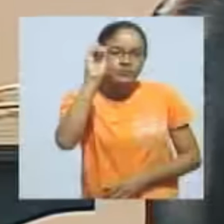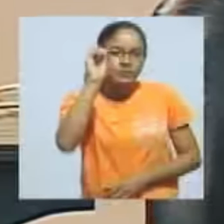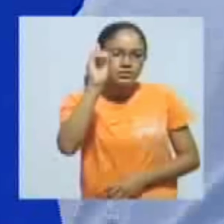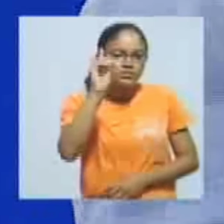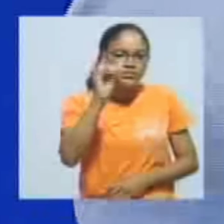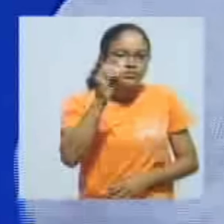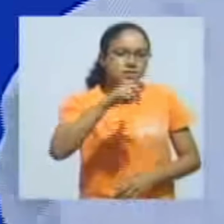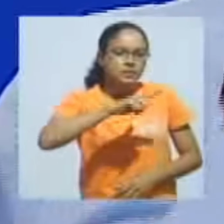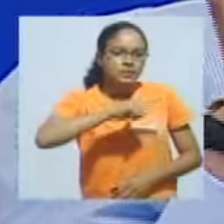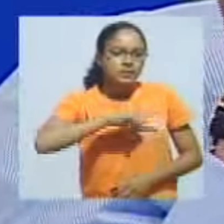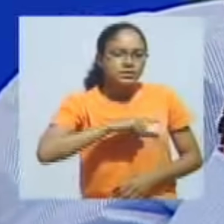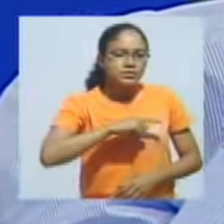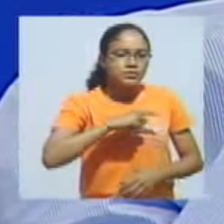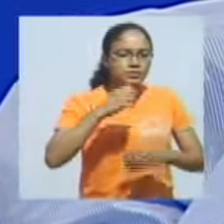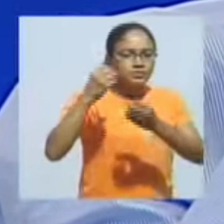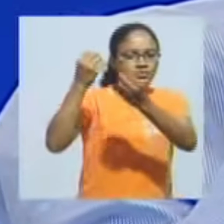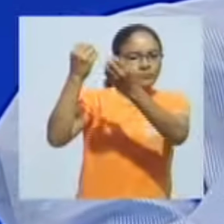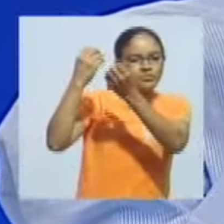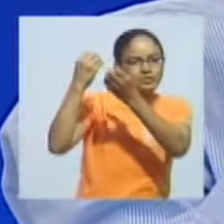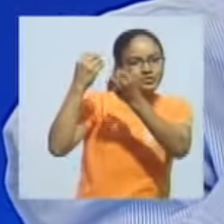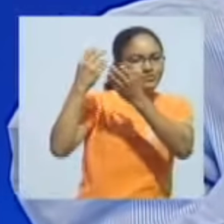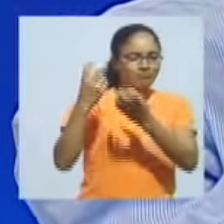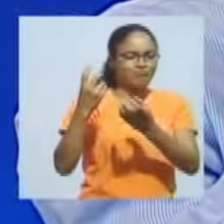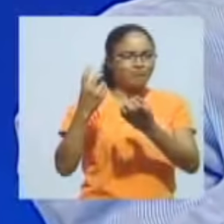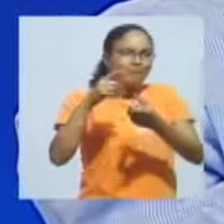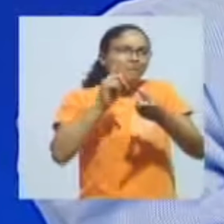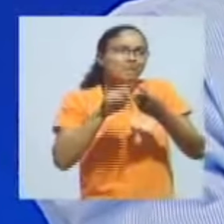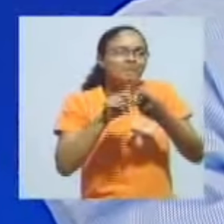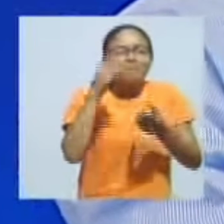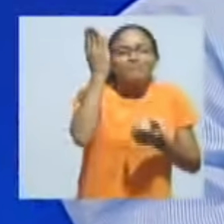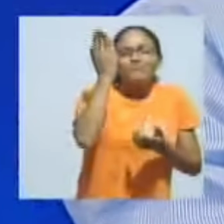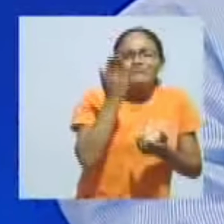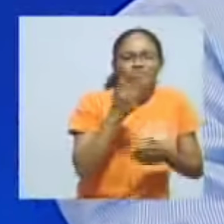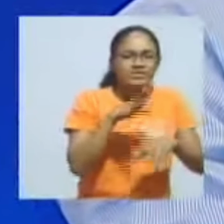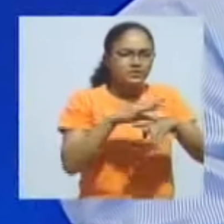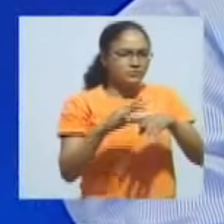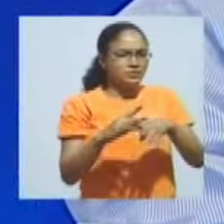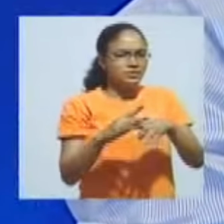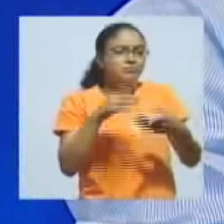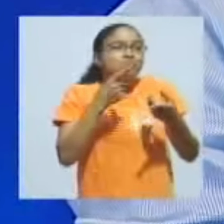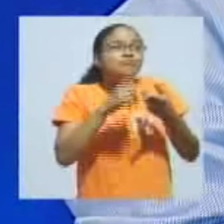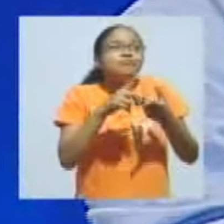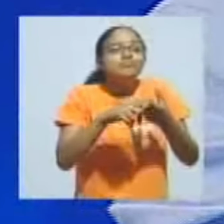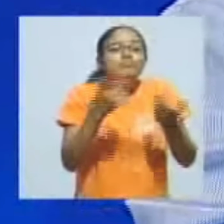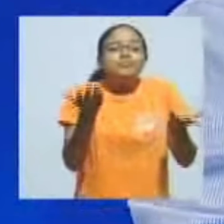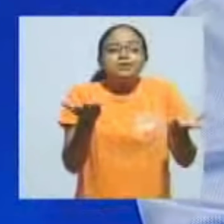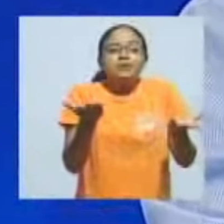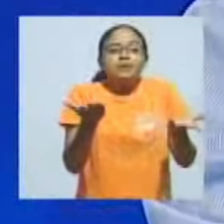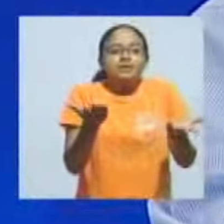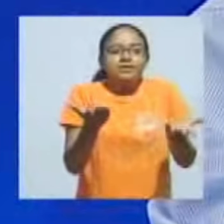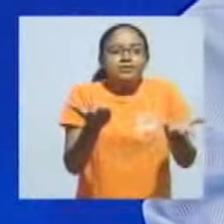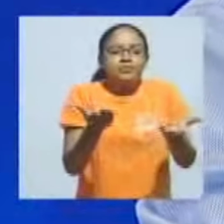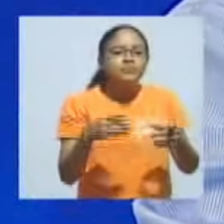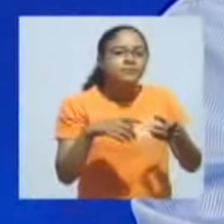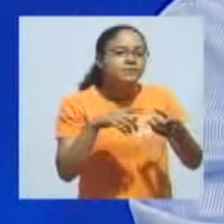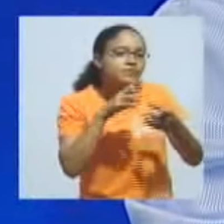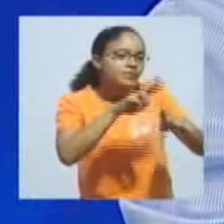Por que que veio essa doença, eu não sei. Mas para que, eu sei. É para fortalecer a minha